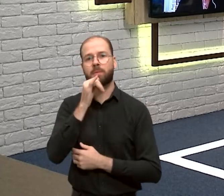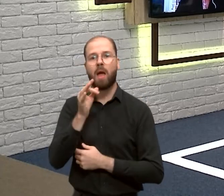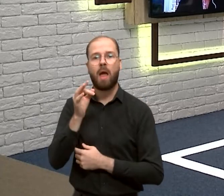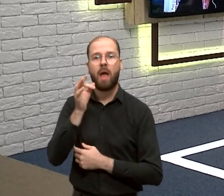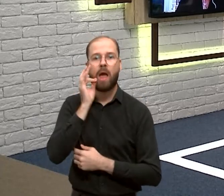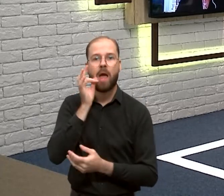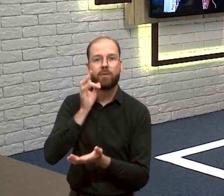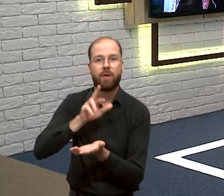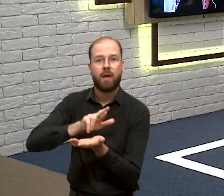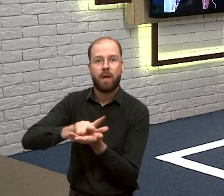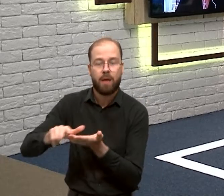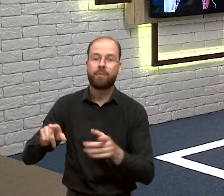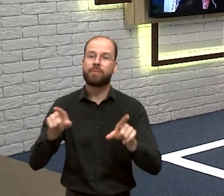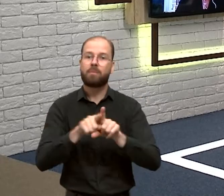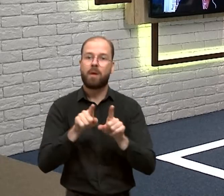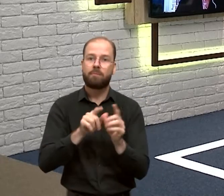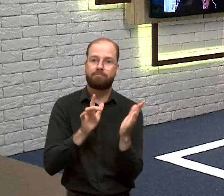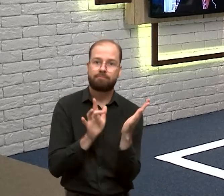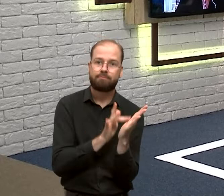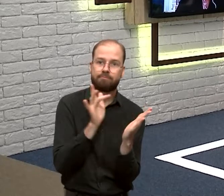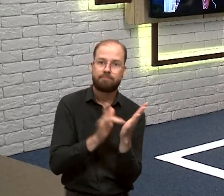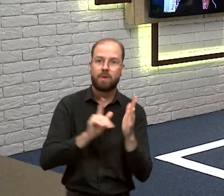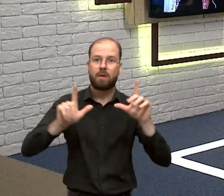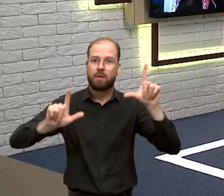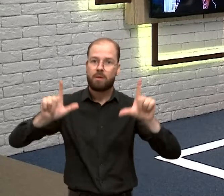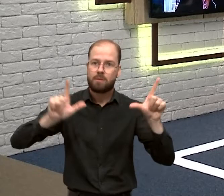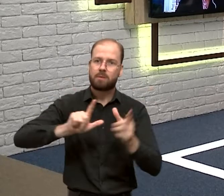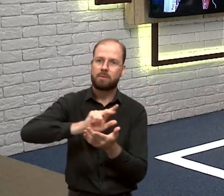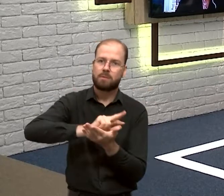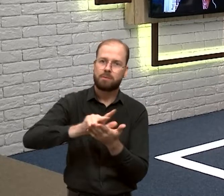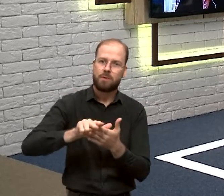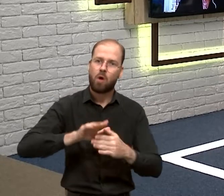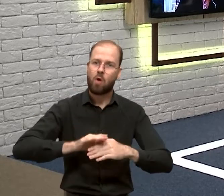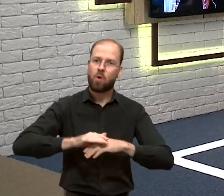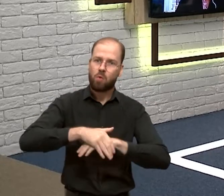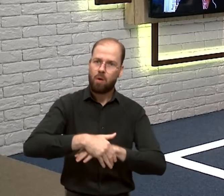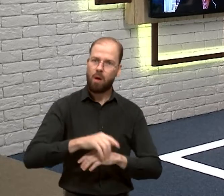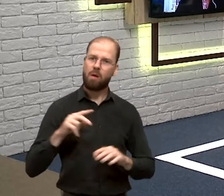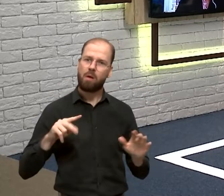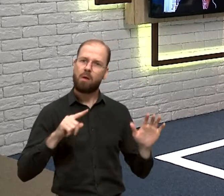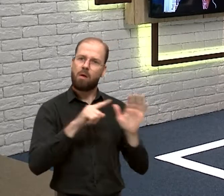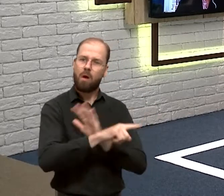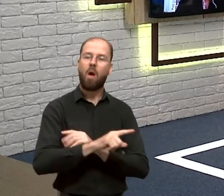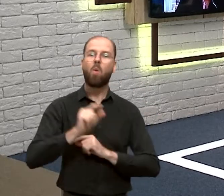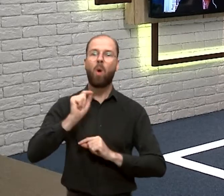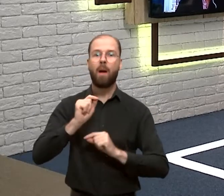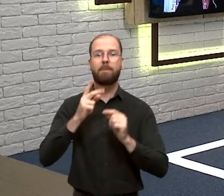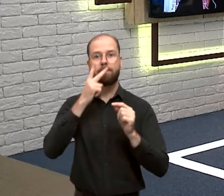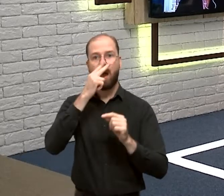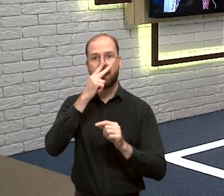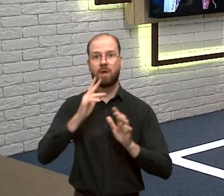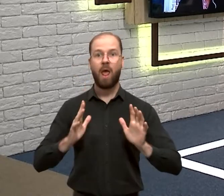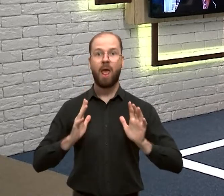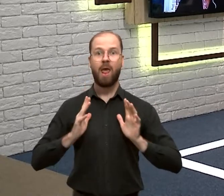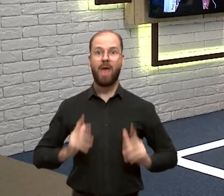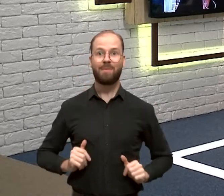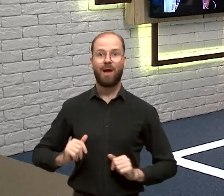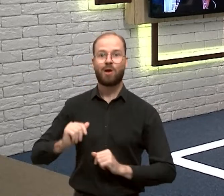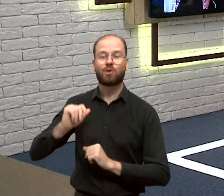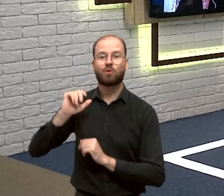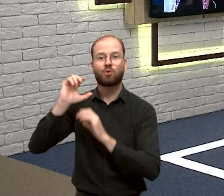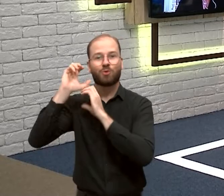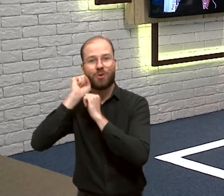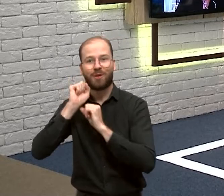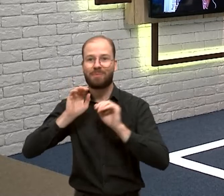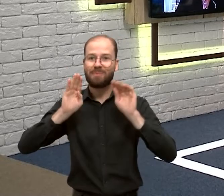uso de muitas telas à noite, um horário para dormir. Isso que seria a higiene do sono que a senhora falou antes? É importante que a gente tome esses cuidados para que a